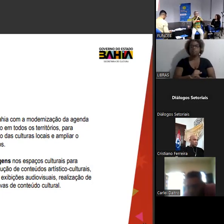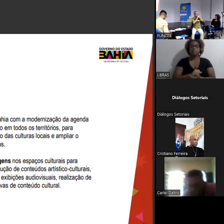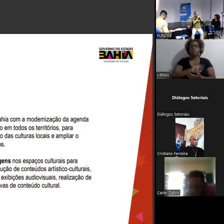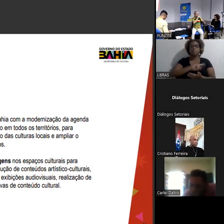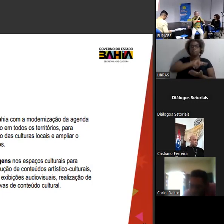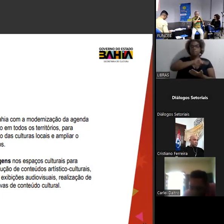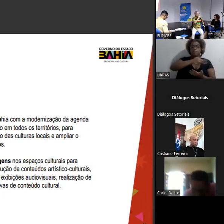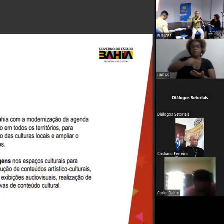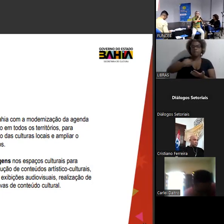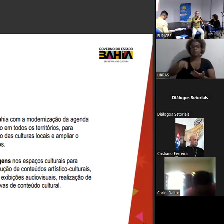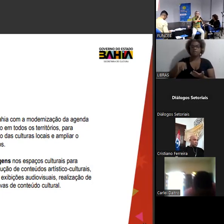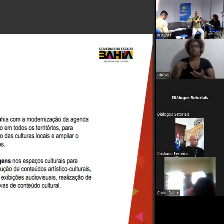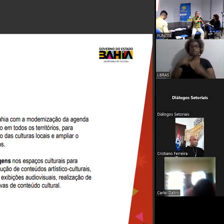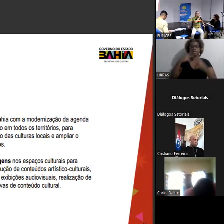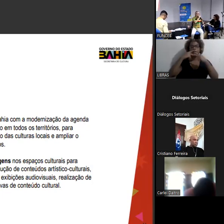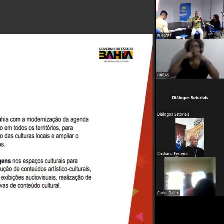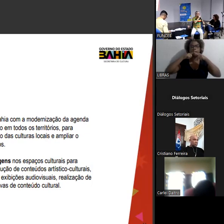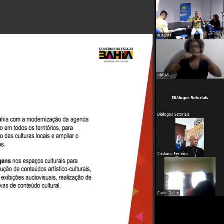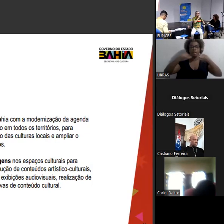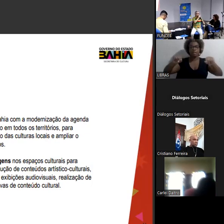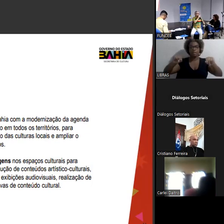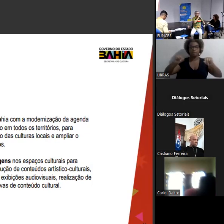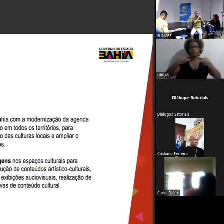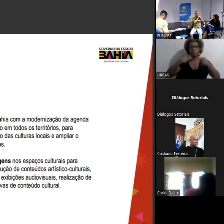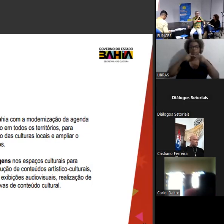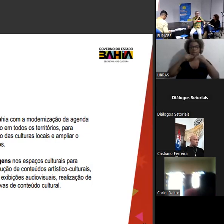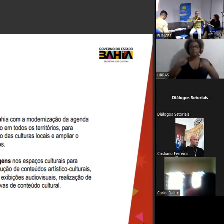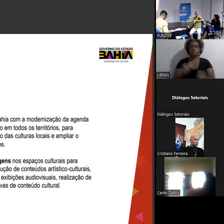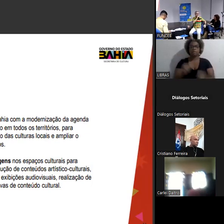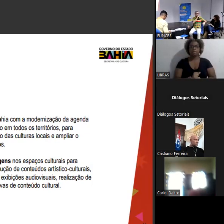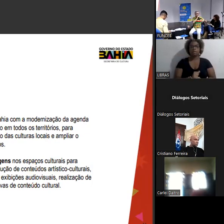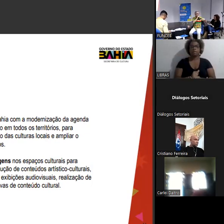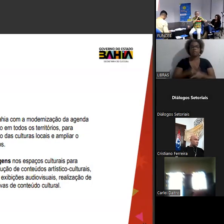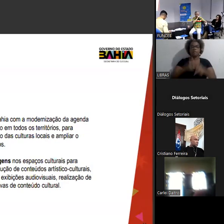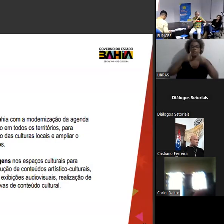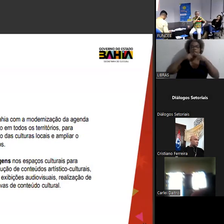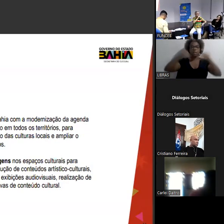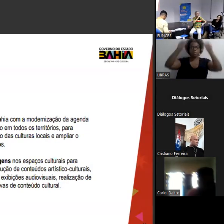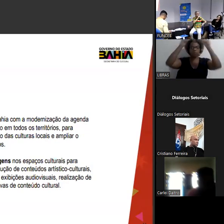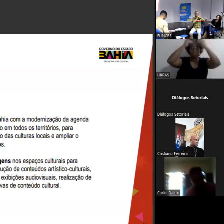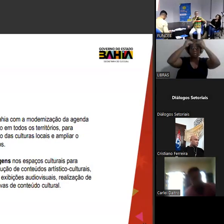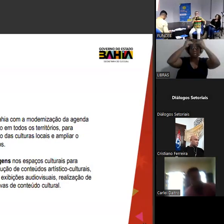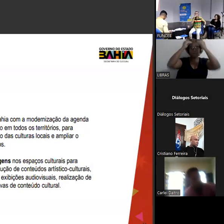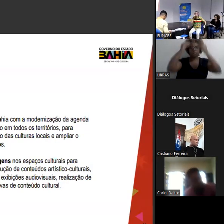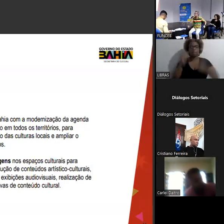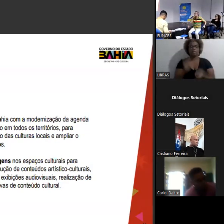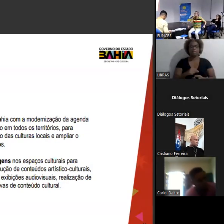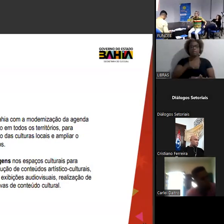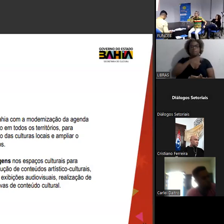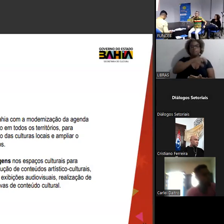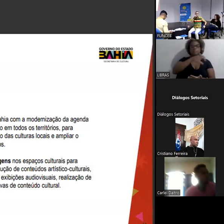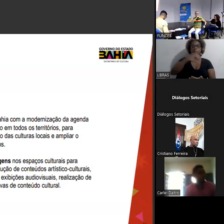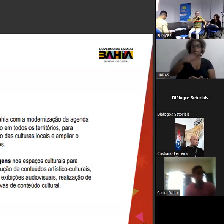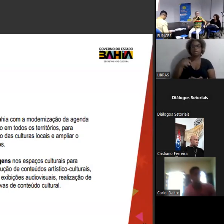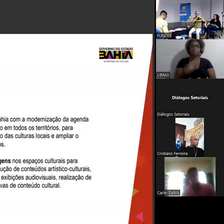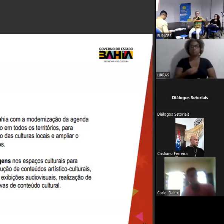de fato, os espaços para o desenvolvimento da cultura e, com isso, se tornem também espaços mais vivos, né, enfim, com uma